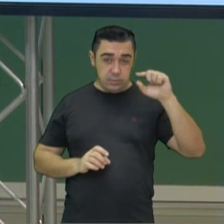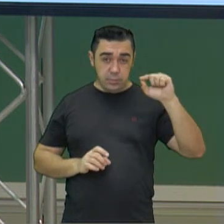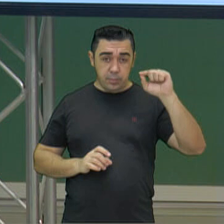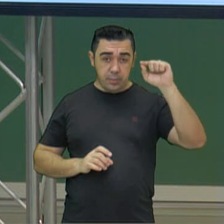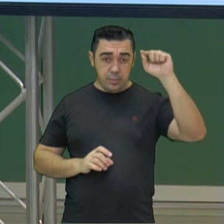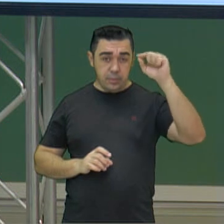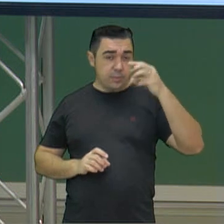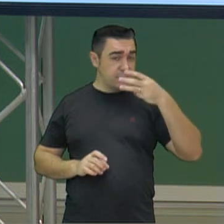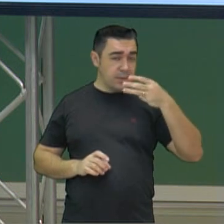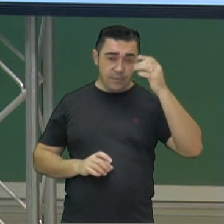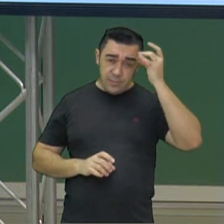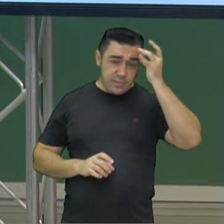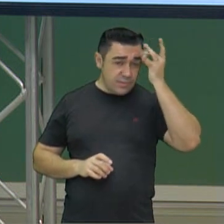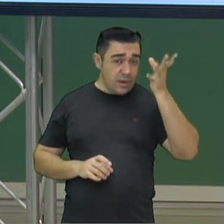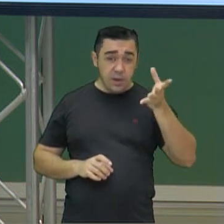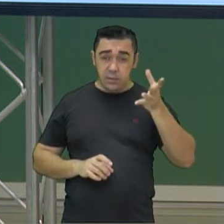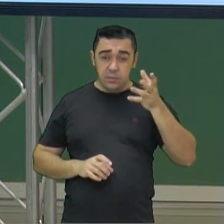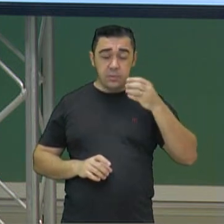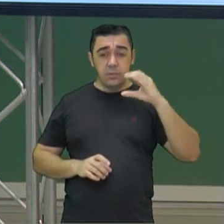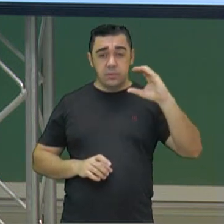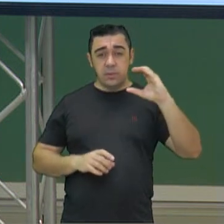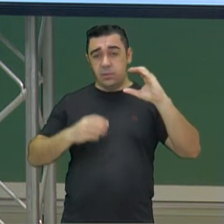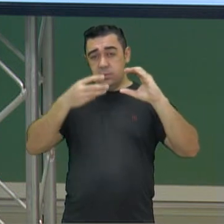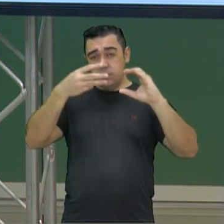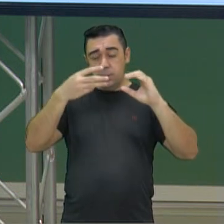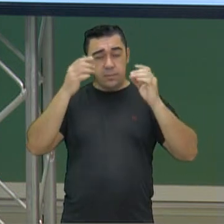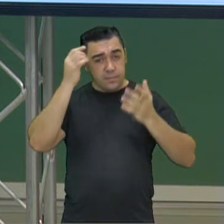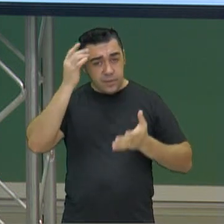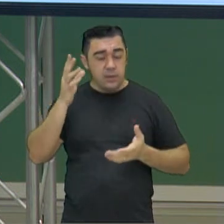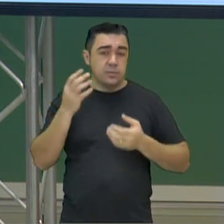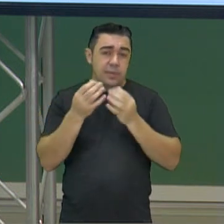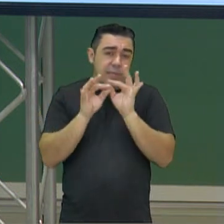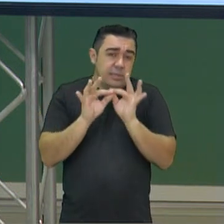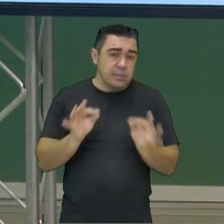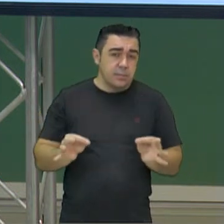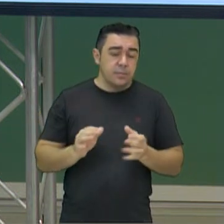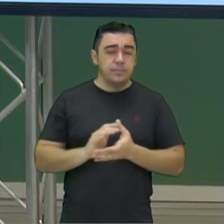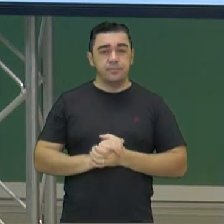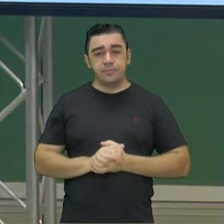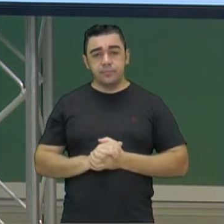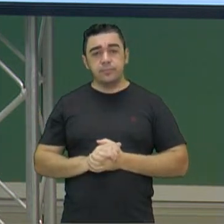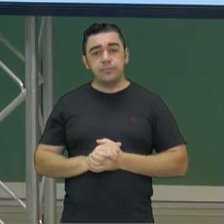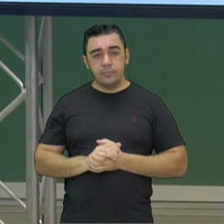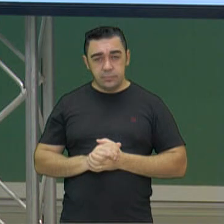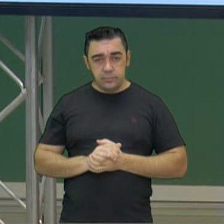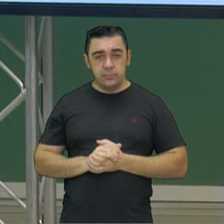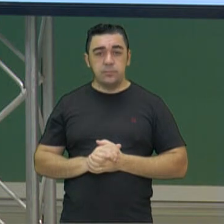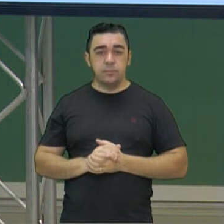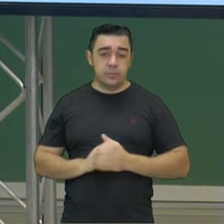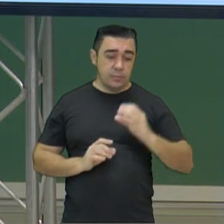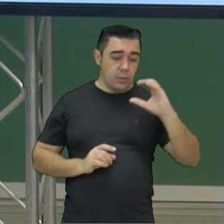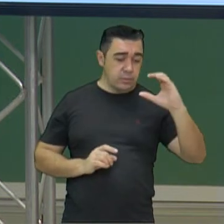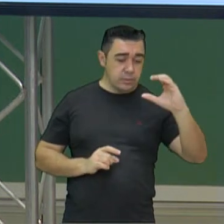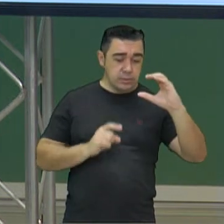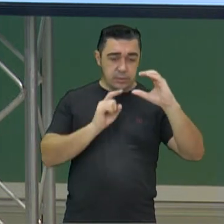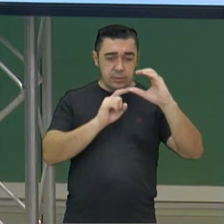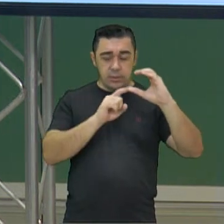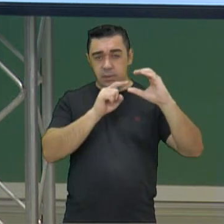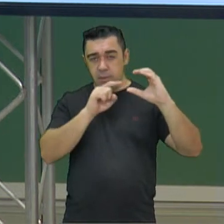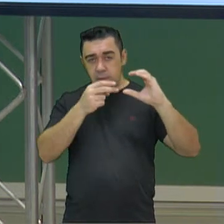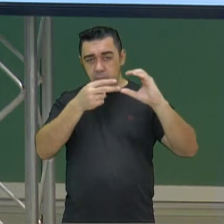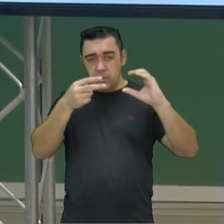unidades. Fica muito mais simples da gente visualizar na figura. Então, 3 é a distância